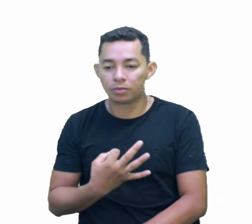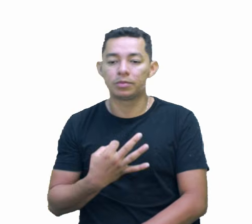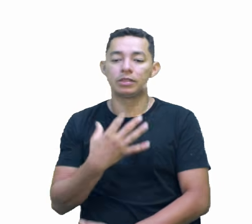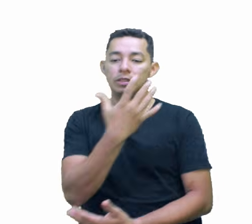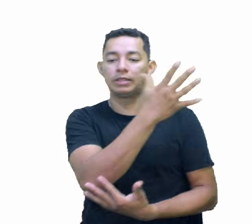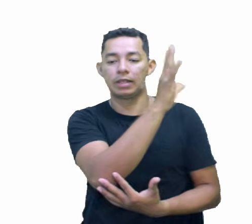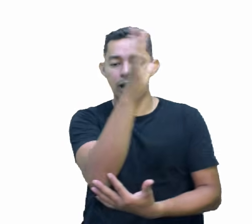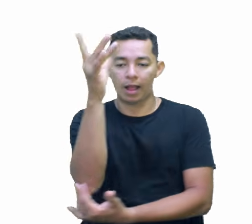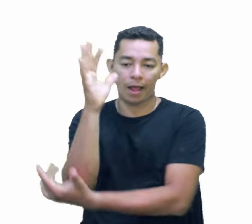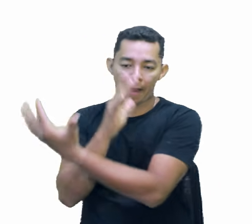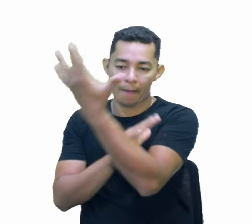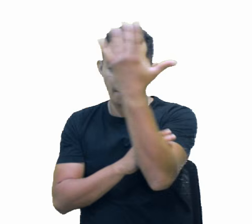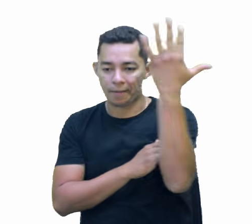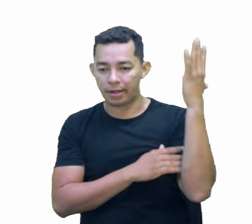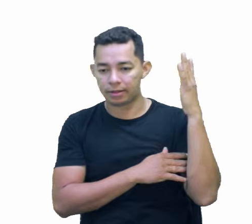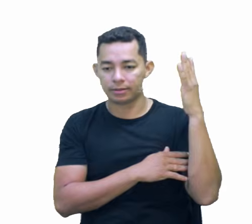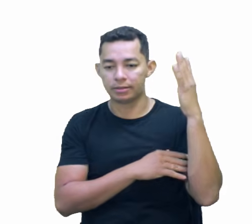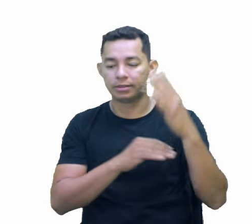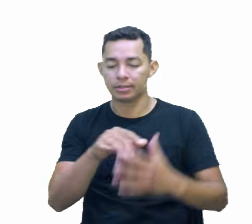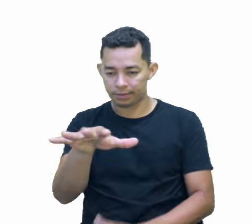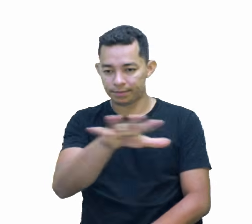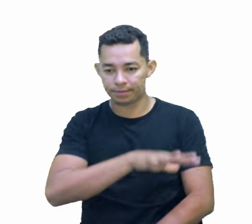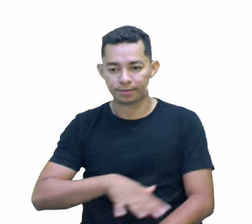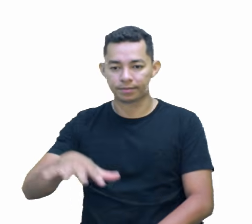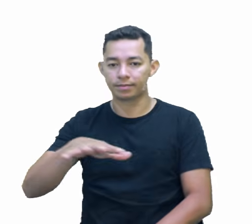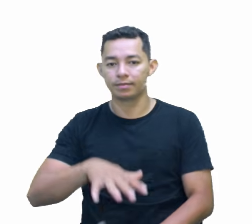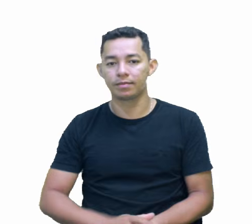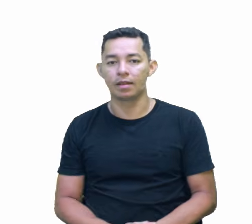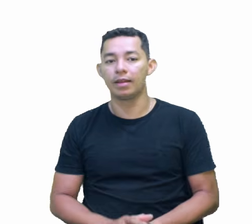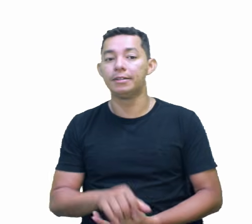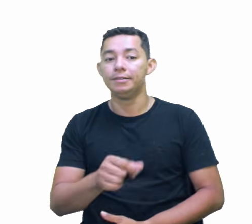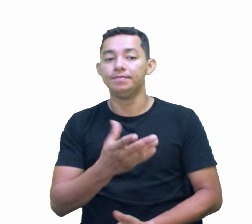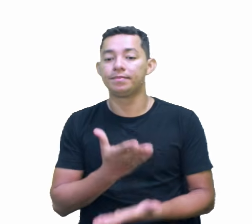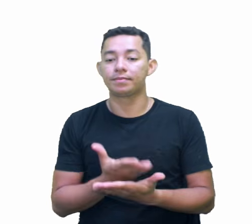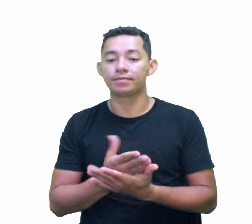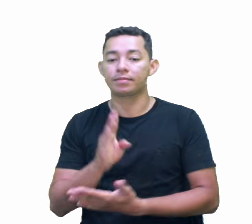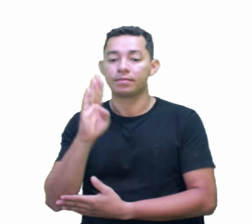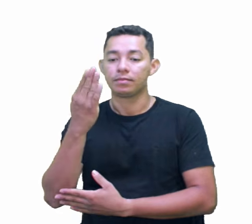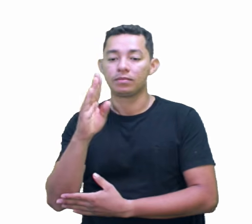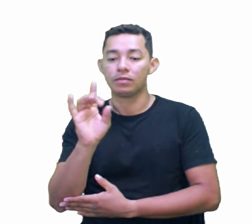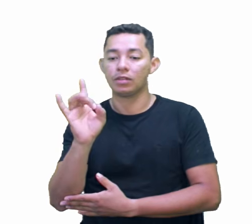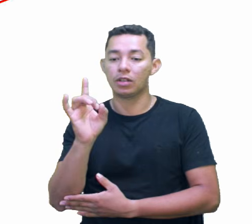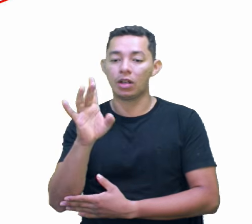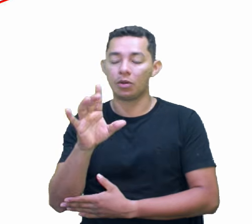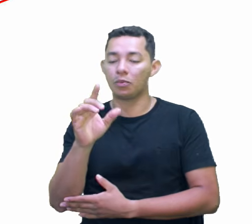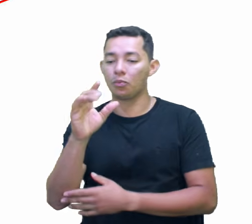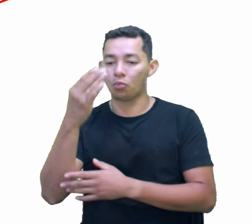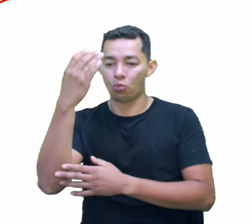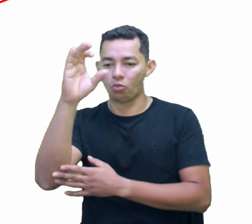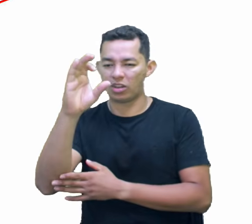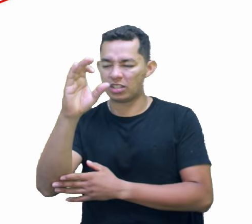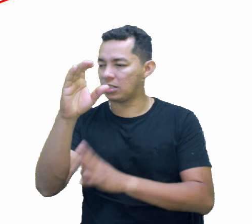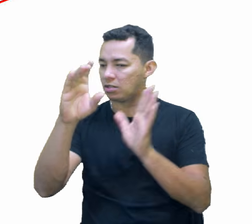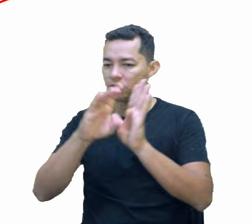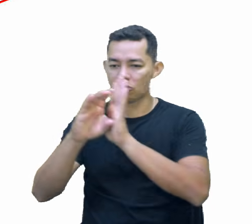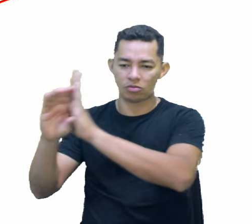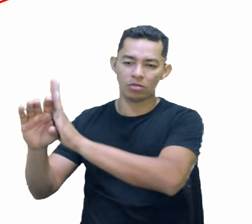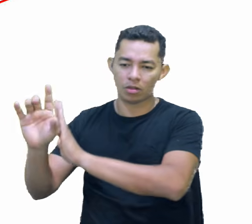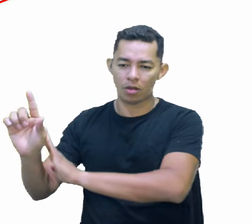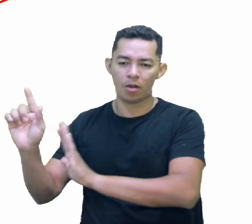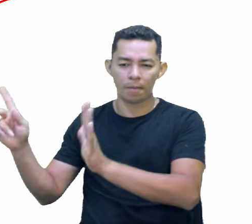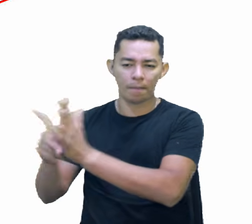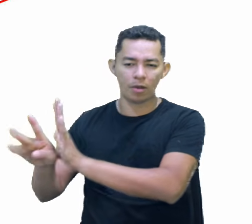né? Assim como vários outros campos, estudo da biologia, ela não é uma ciência isolada. Isso aqui é